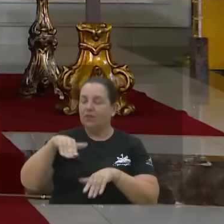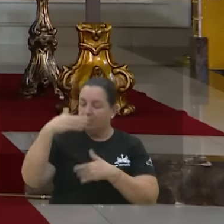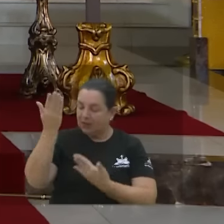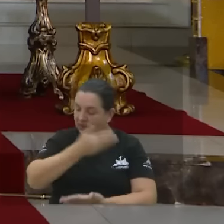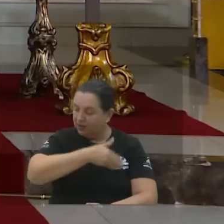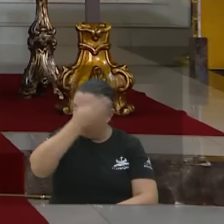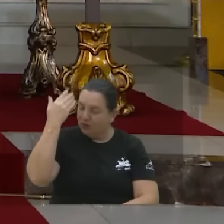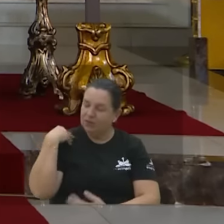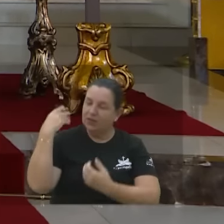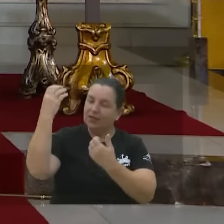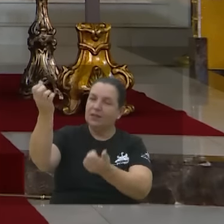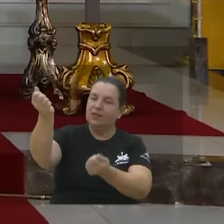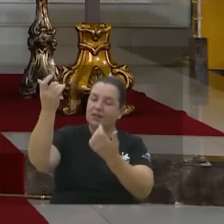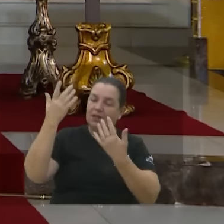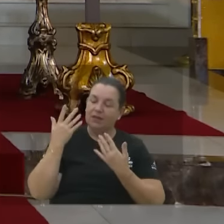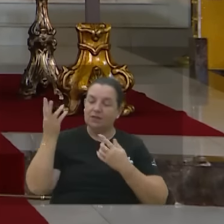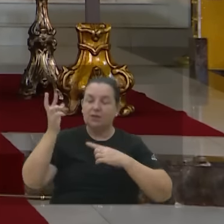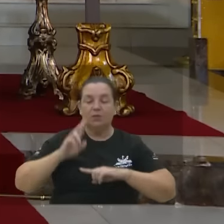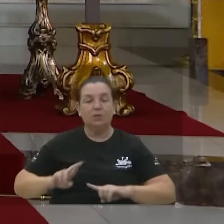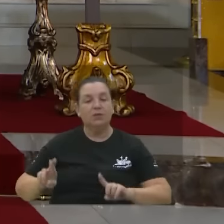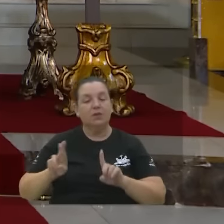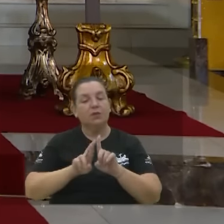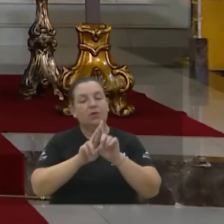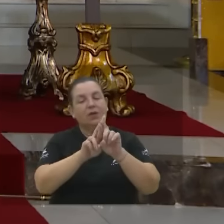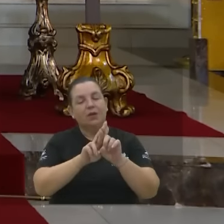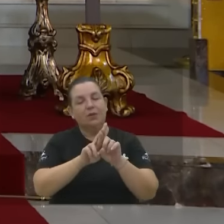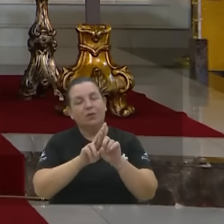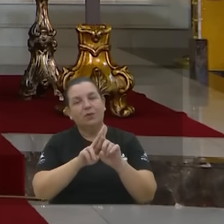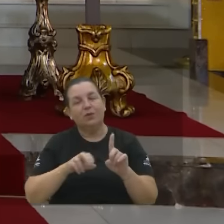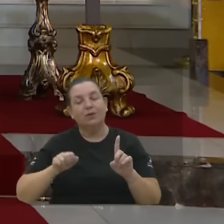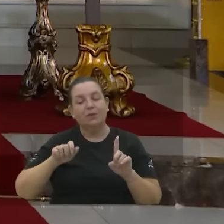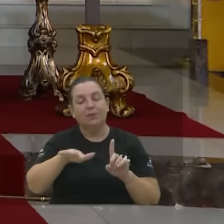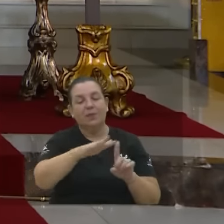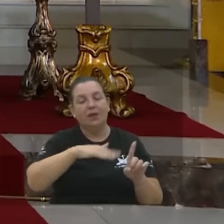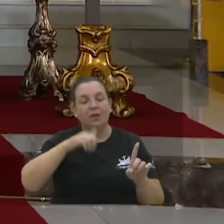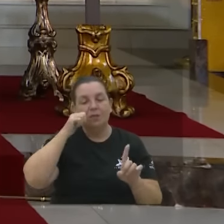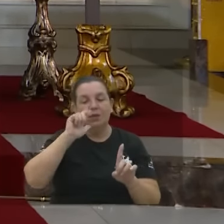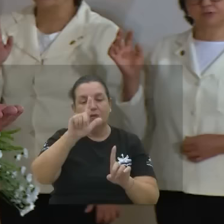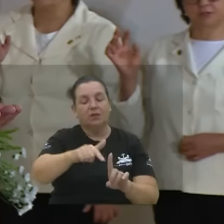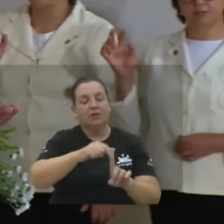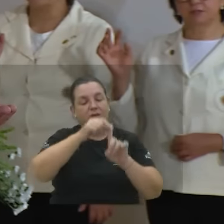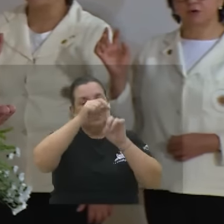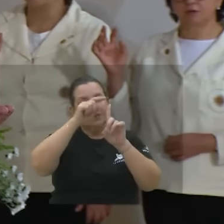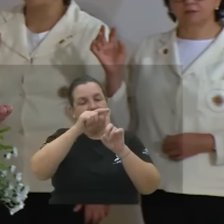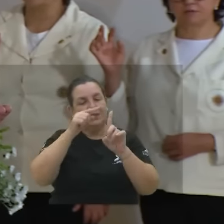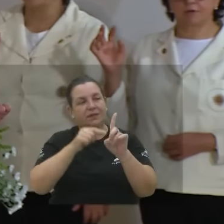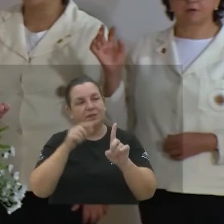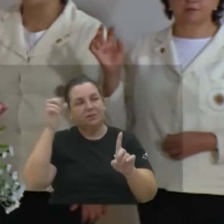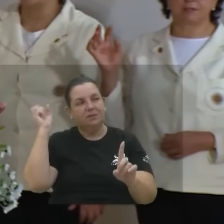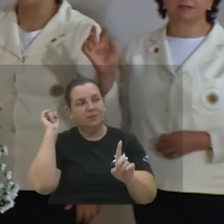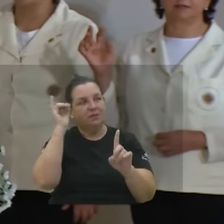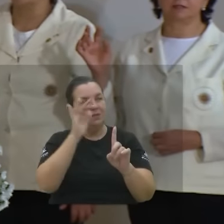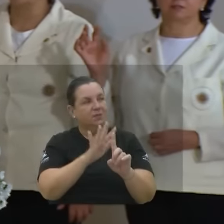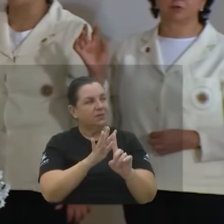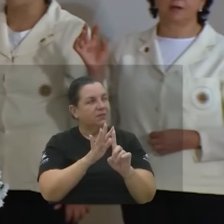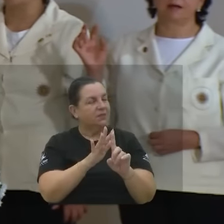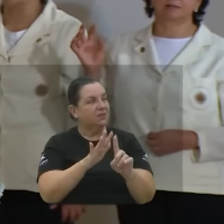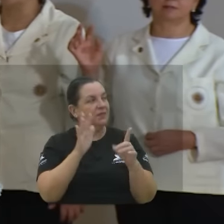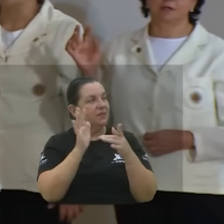Ave Maria, cheia de graça, o Senhor é convosco. Bendita sois vós entre